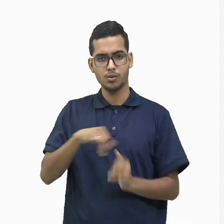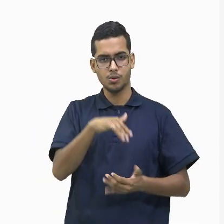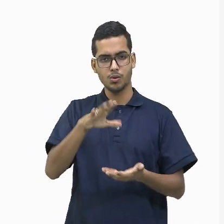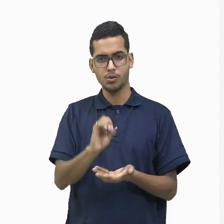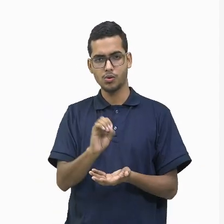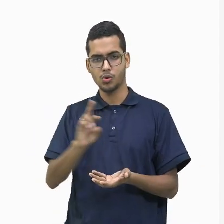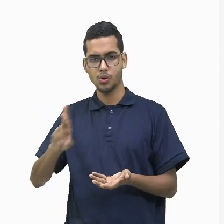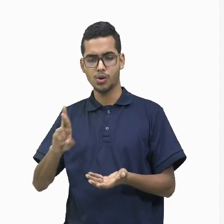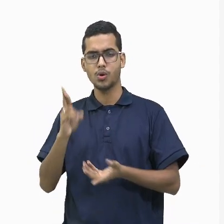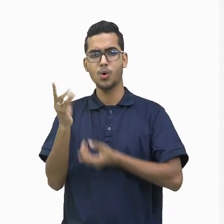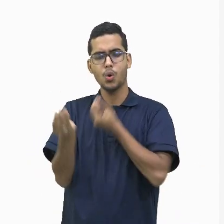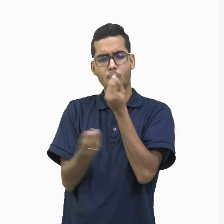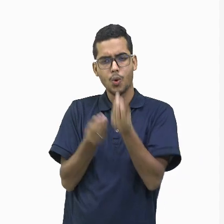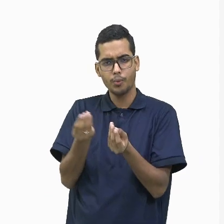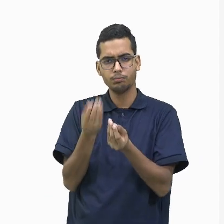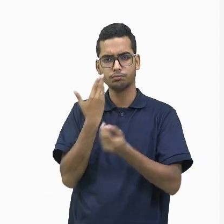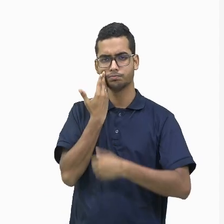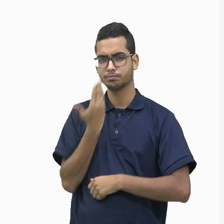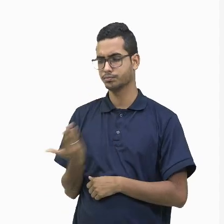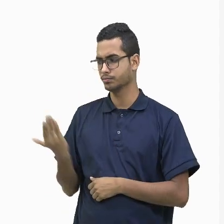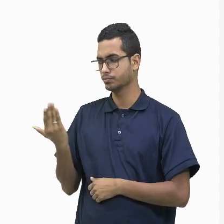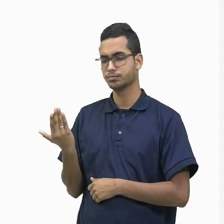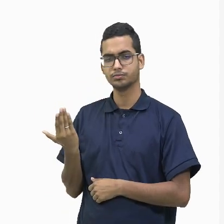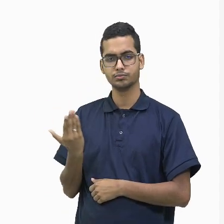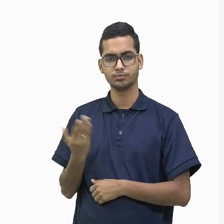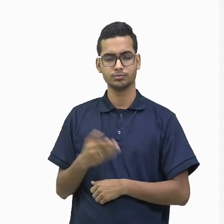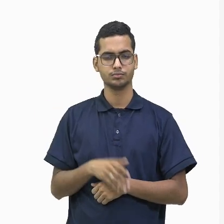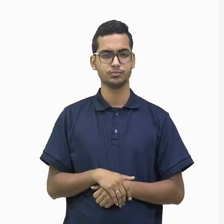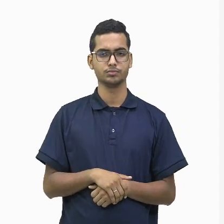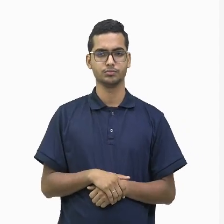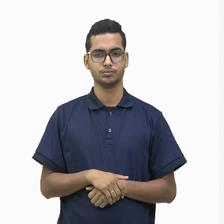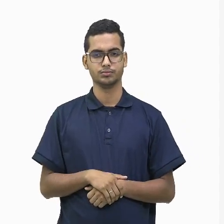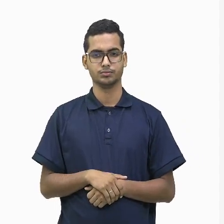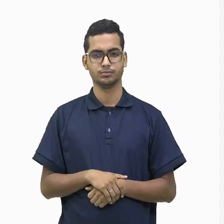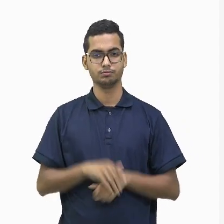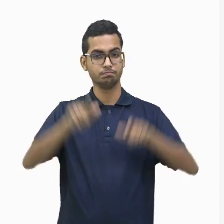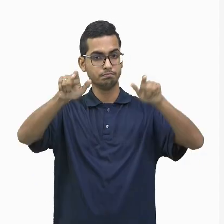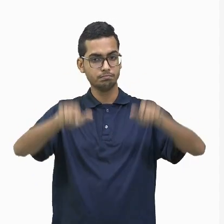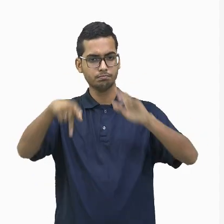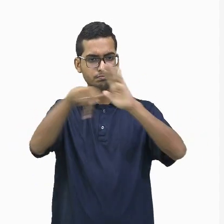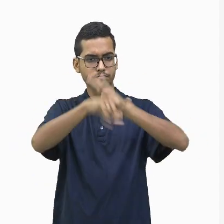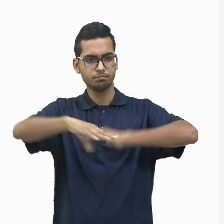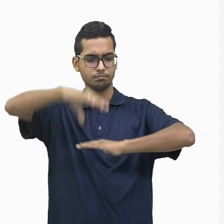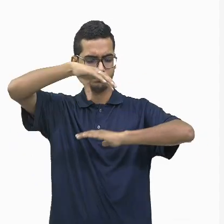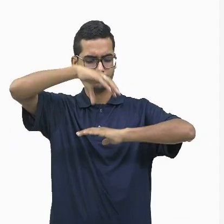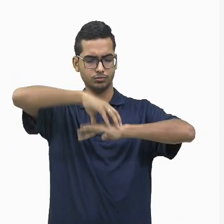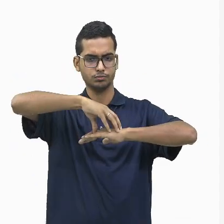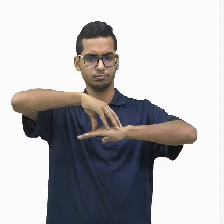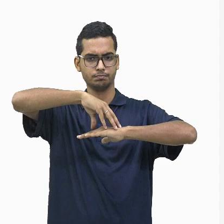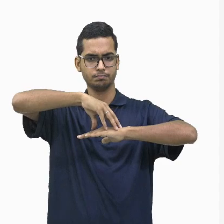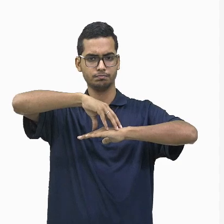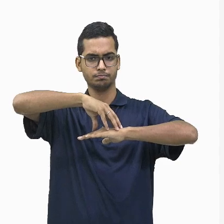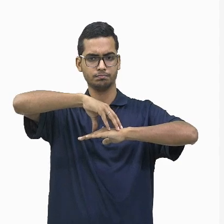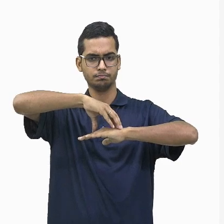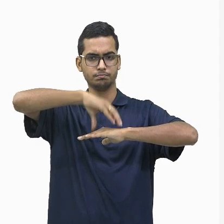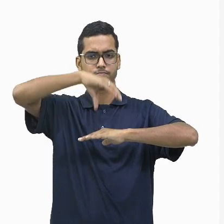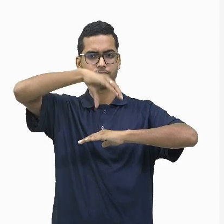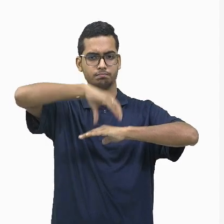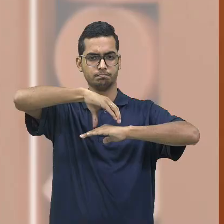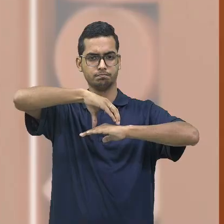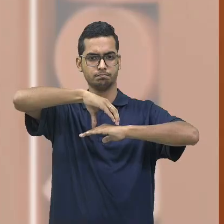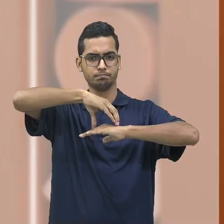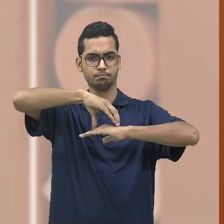do Oriente, né, na figura da cidade de Constantinopla e